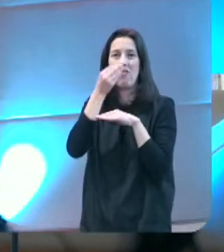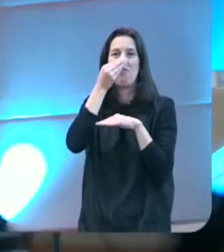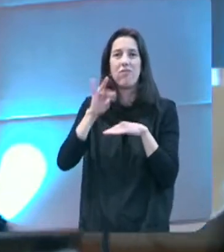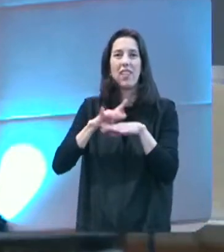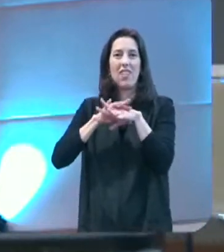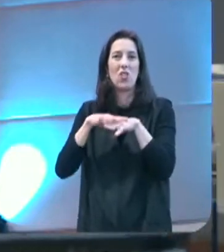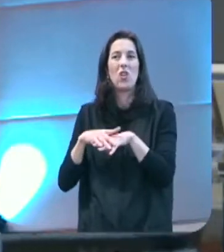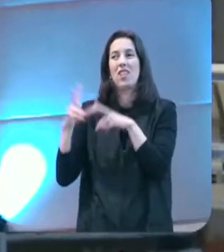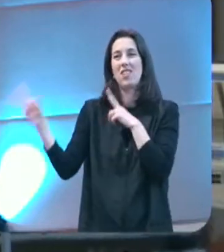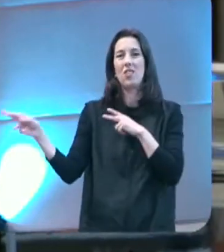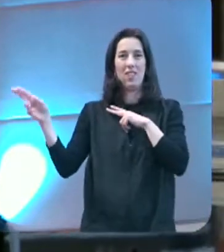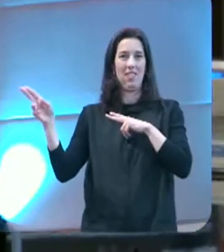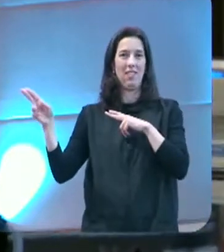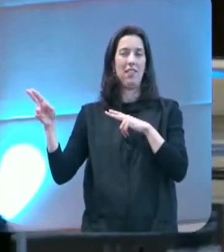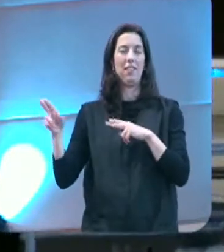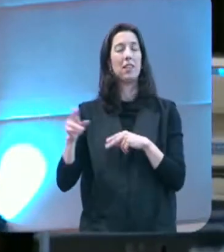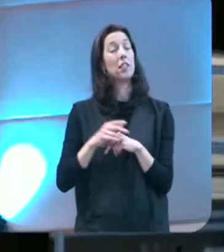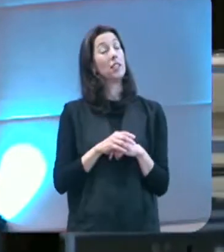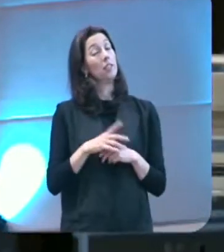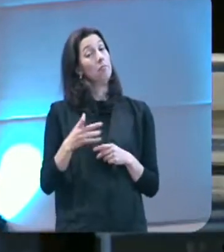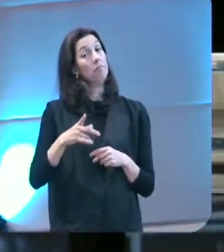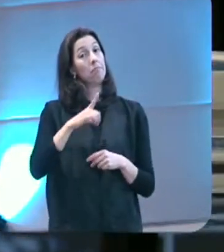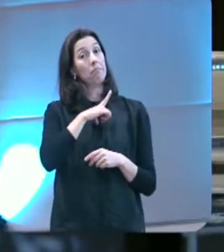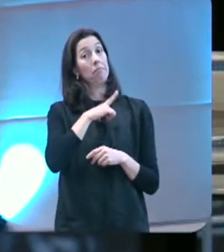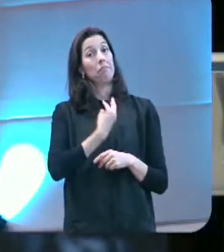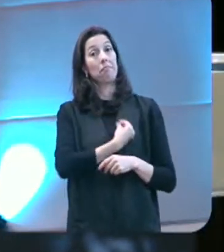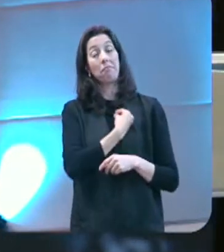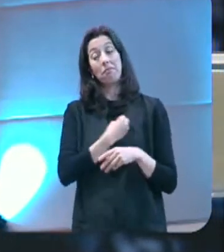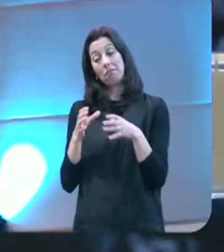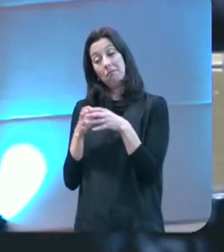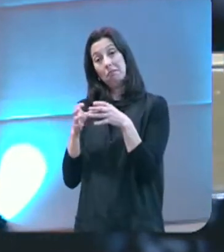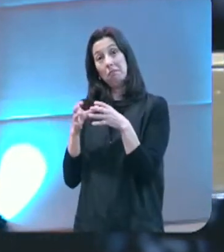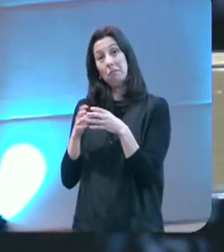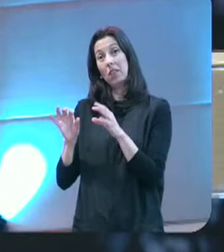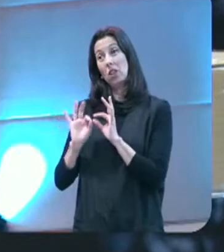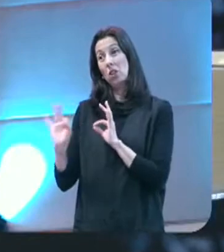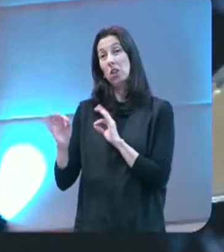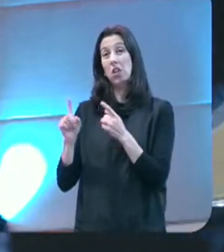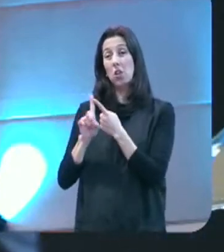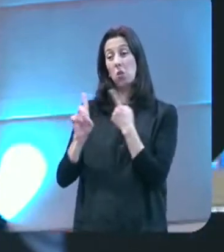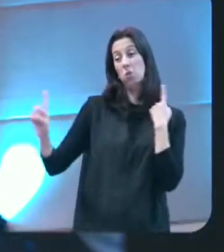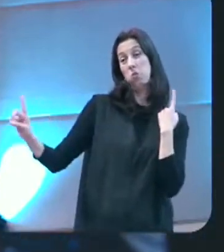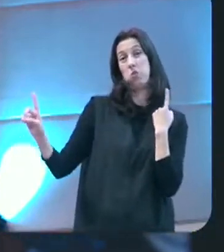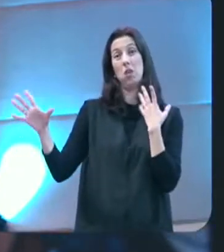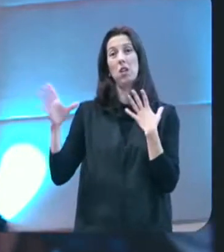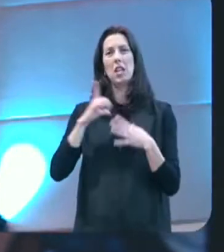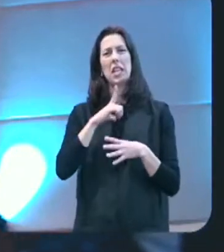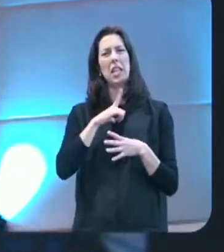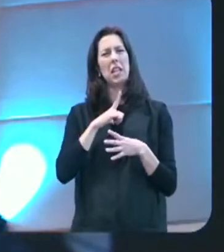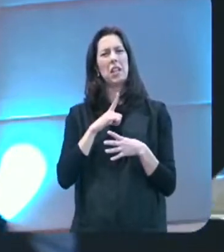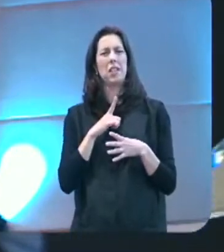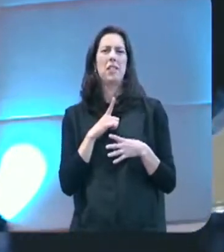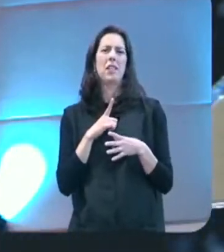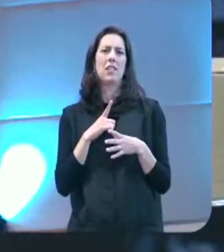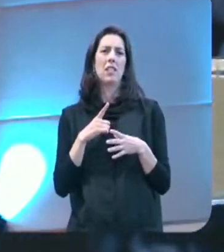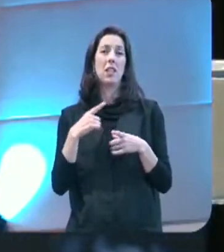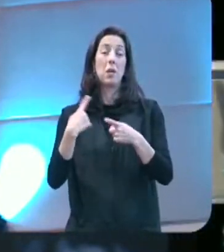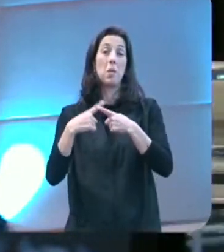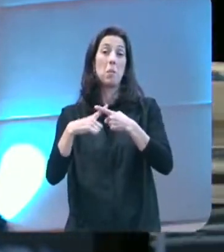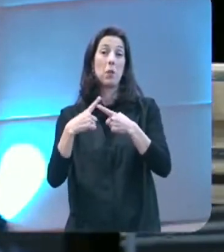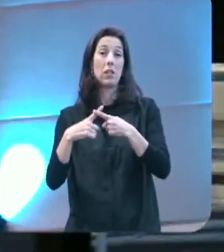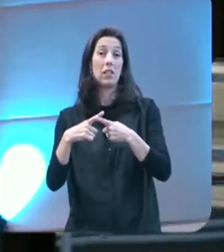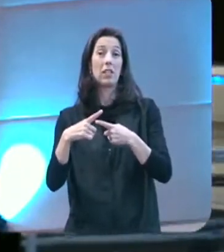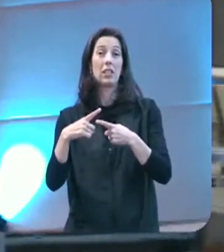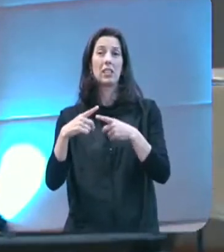E quando eles iam assim em comunidade e procuravam passar perto das pessoas, eles próprios tinham